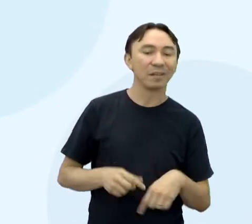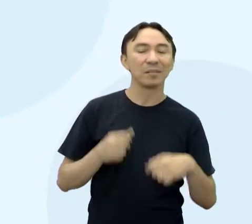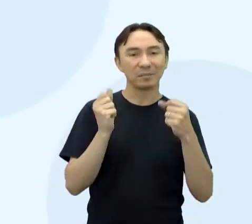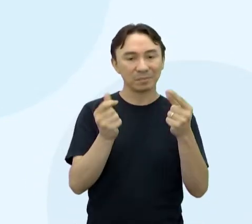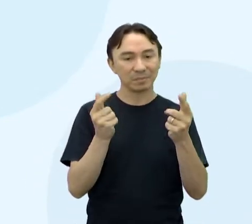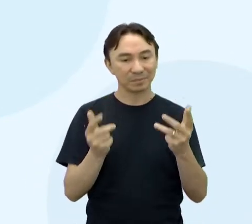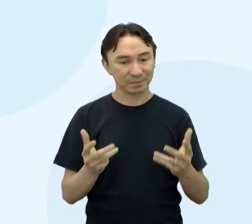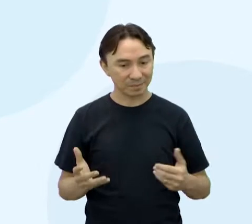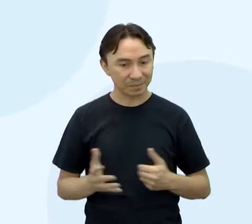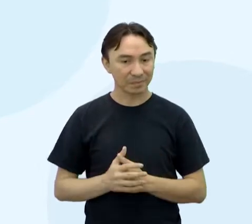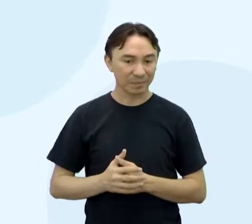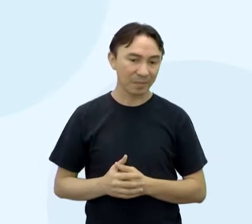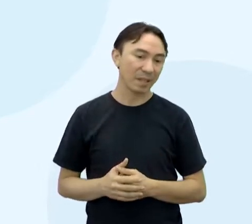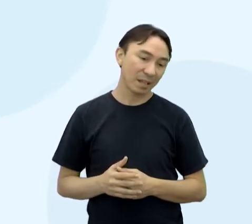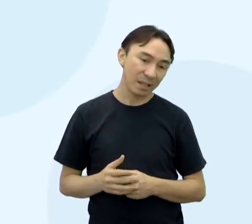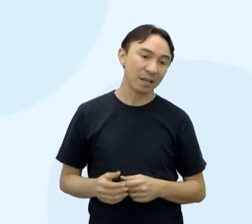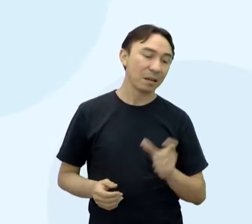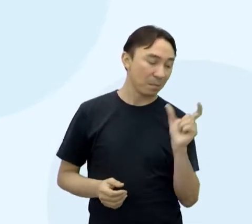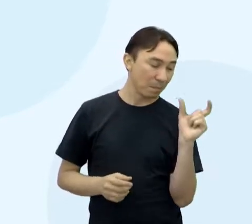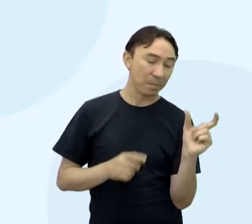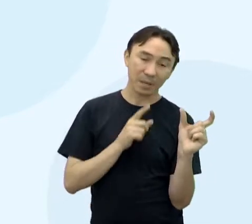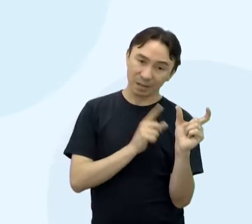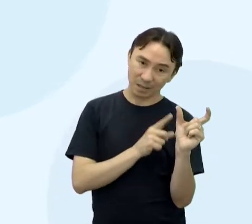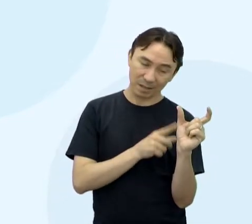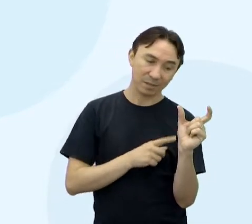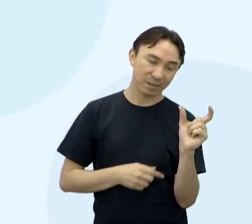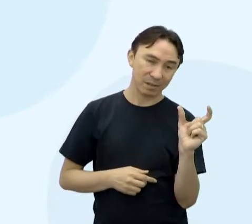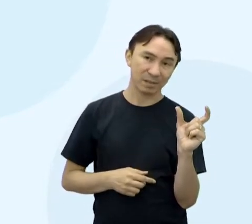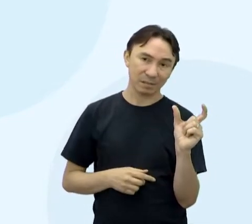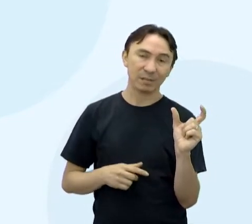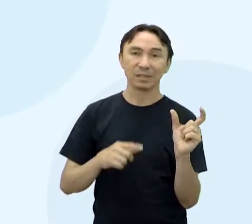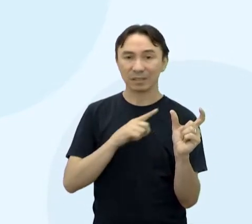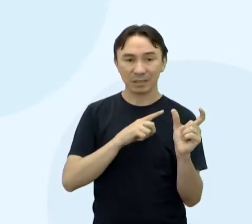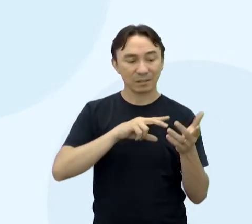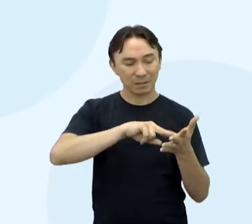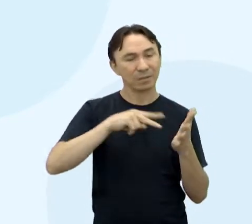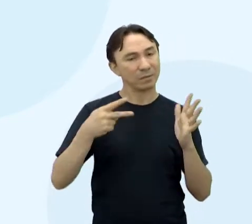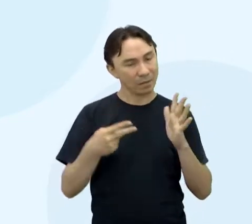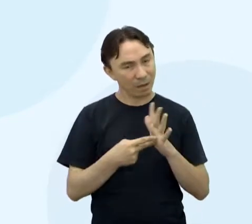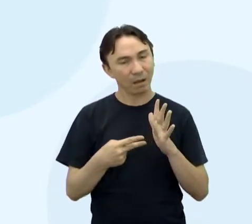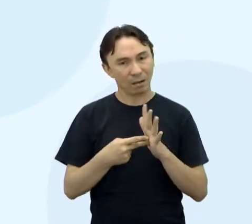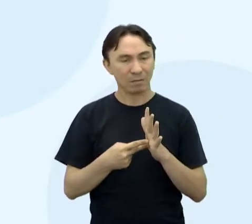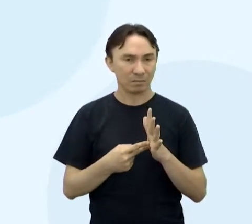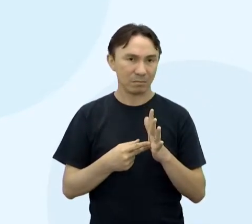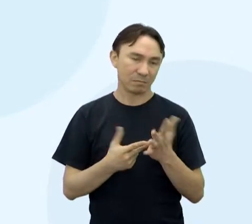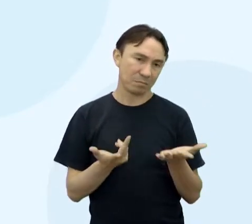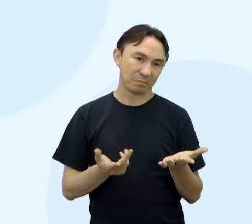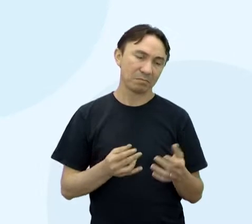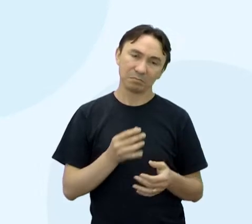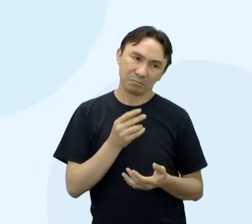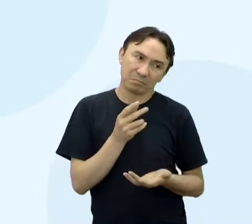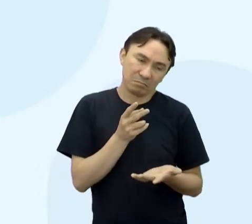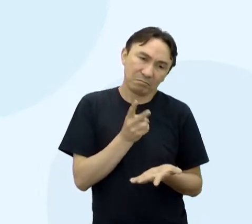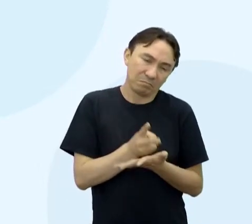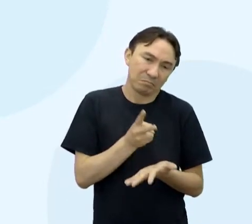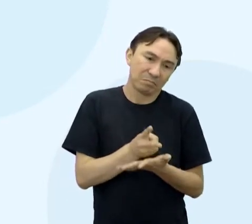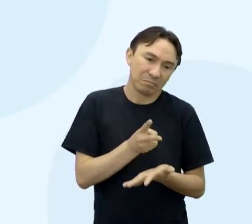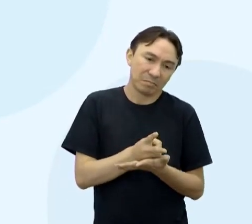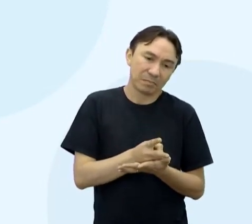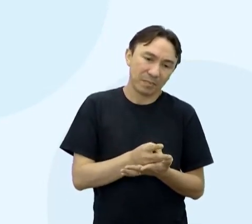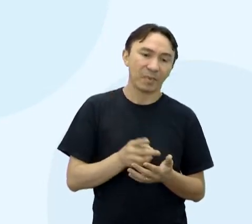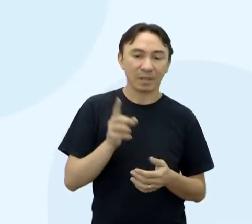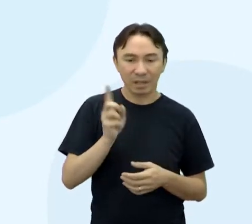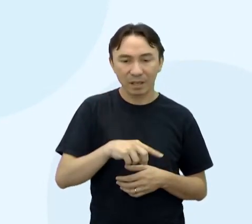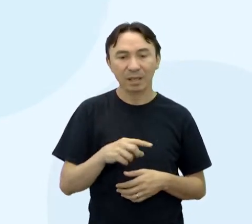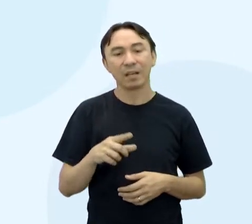As palavras têm os significados que lhes são atribuídos comumente, aqueles presentes nos dicionários. Esses